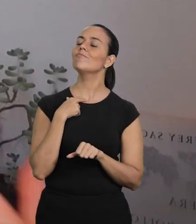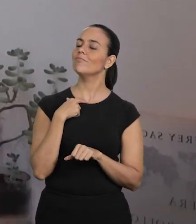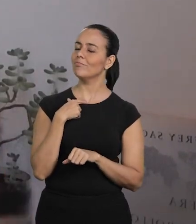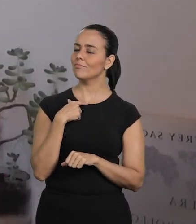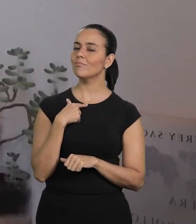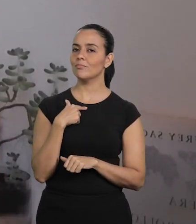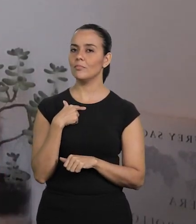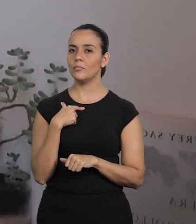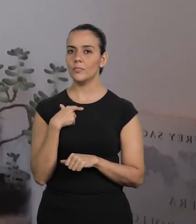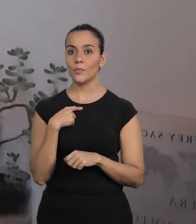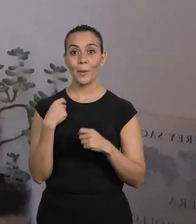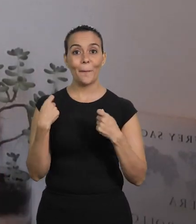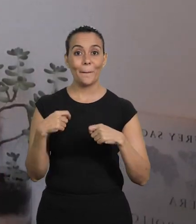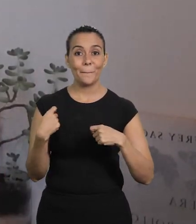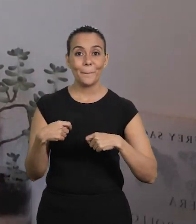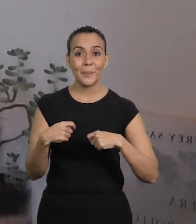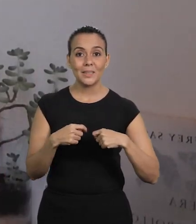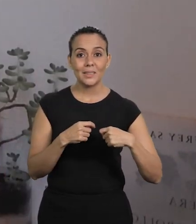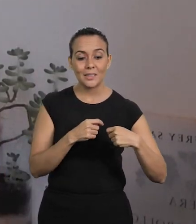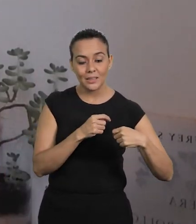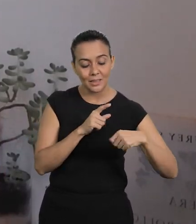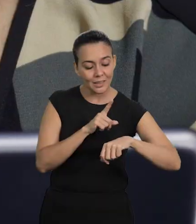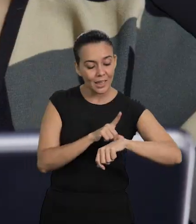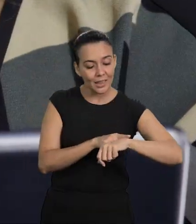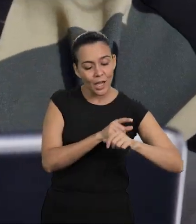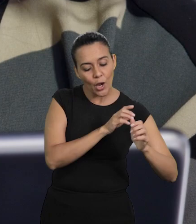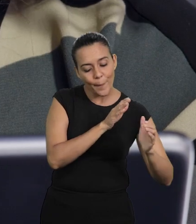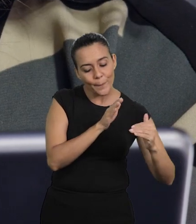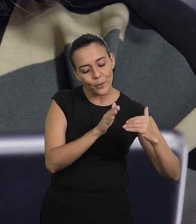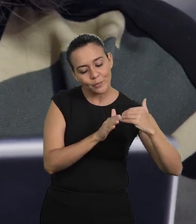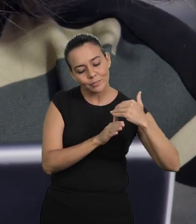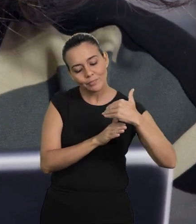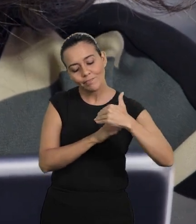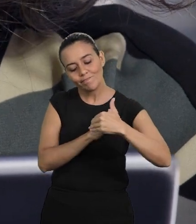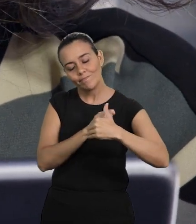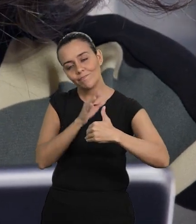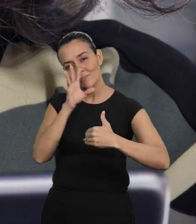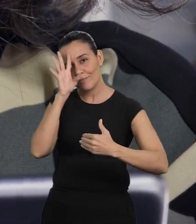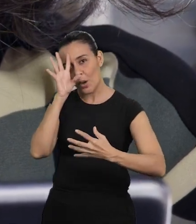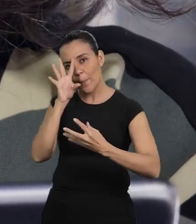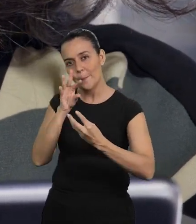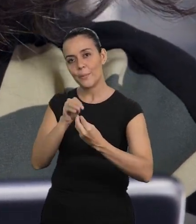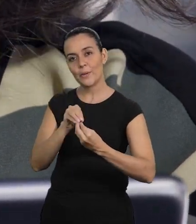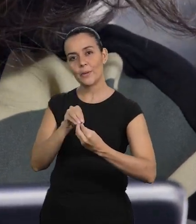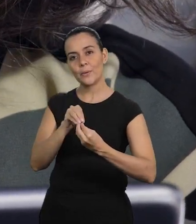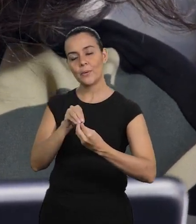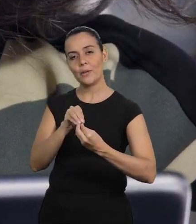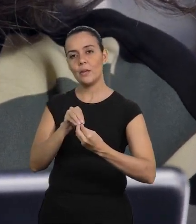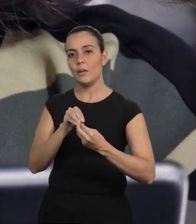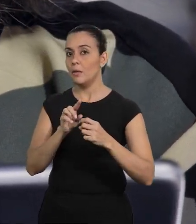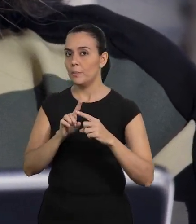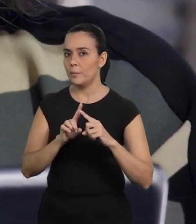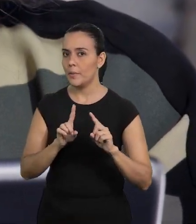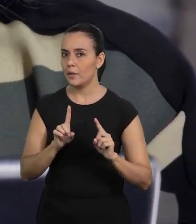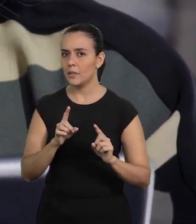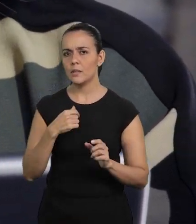necessita de tempo para ser compreendida, né? E para isso, acredito que, por